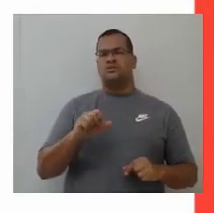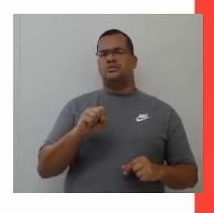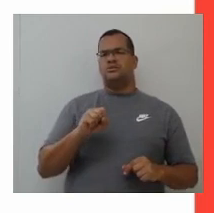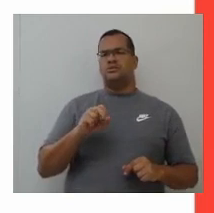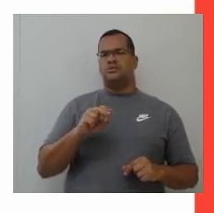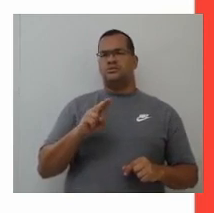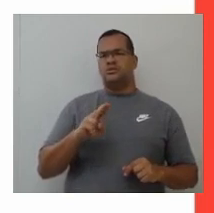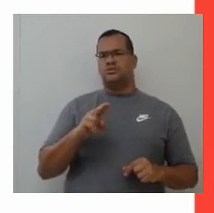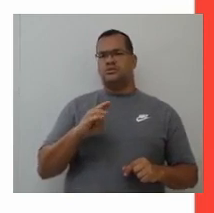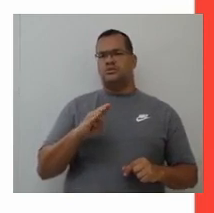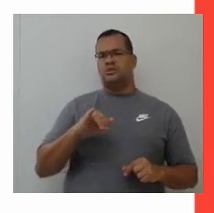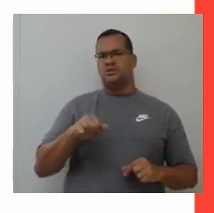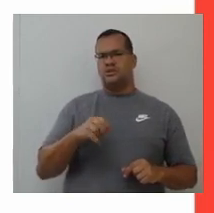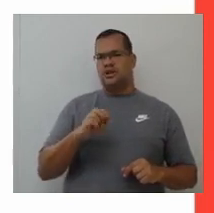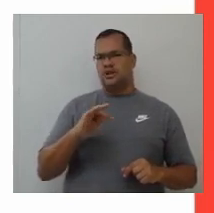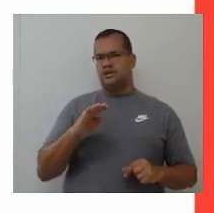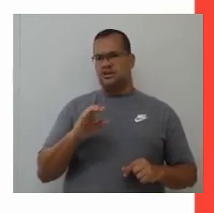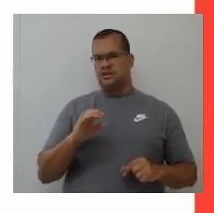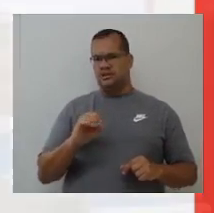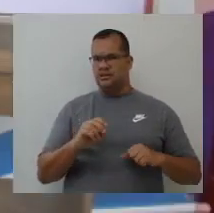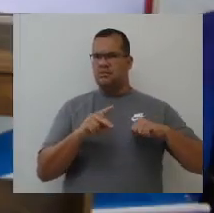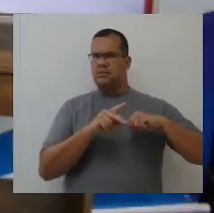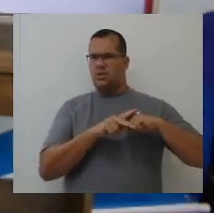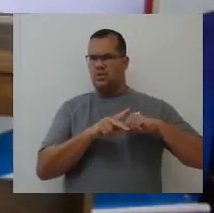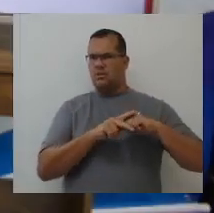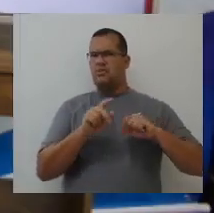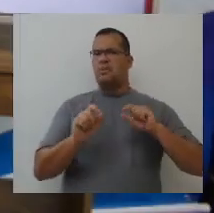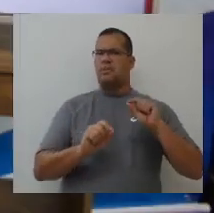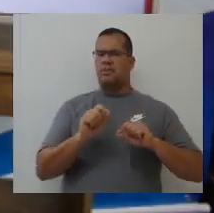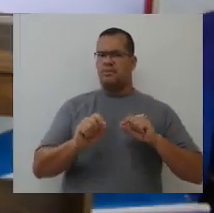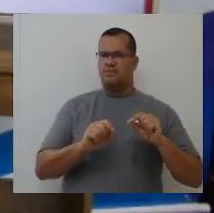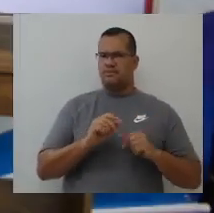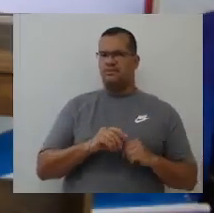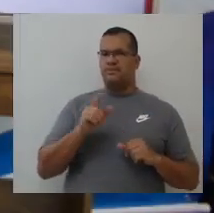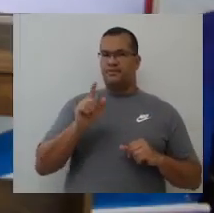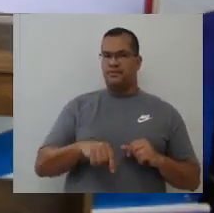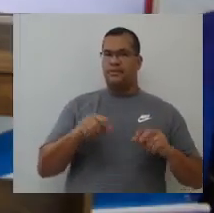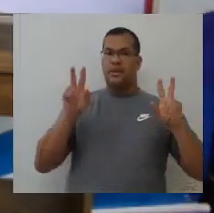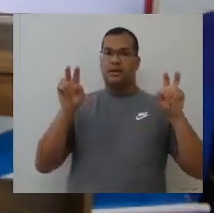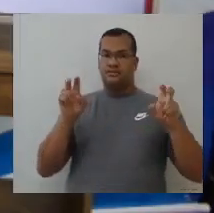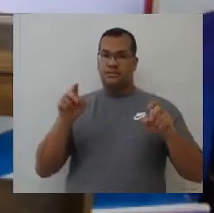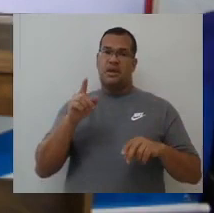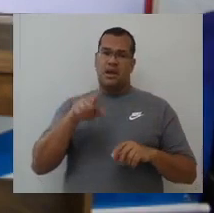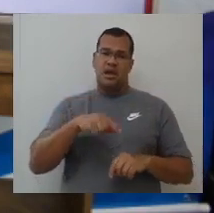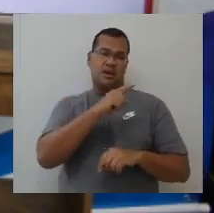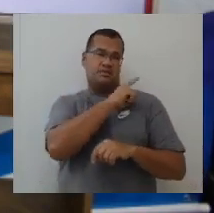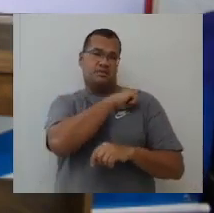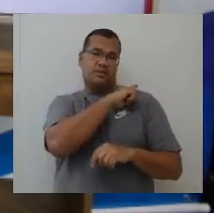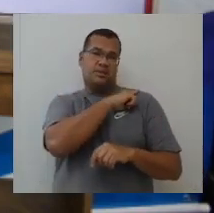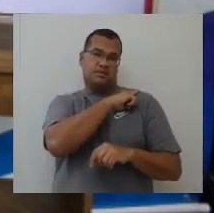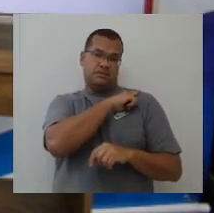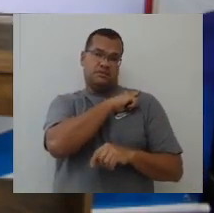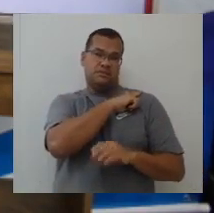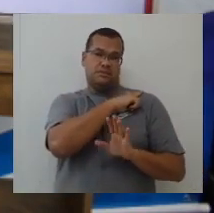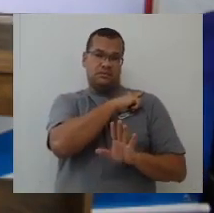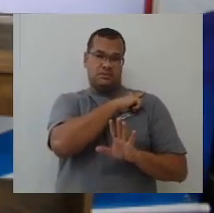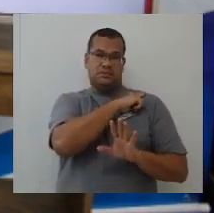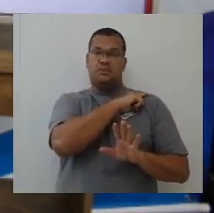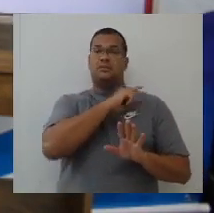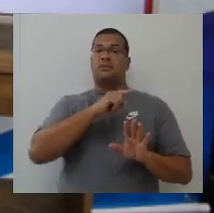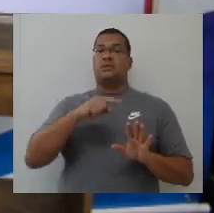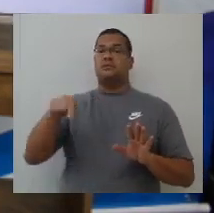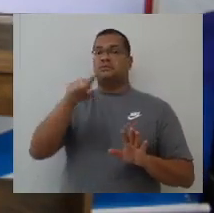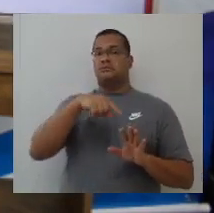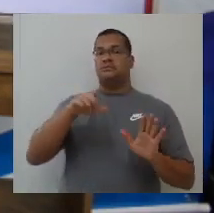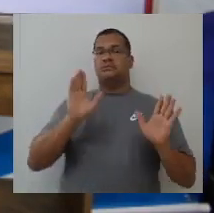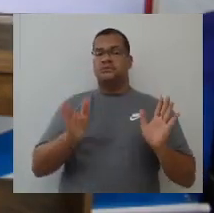que servem? Esse é um assunto que é de primeiro ano, tá certo? Primeiro ano do ensino médio. Só que como a gente vai